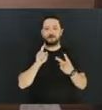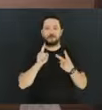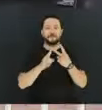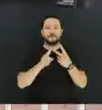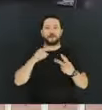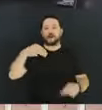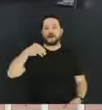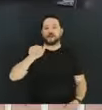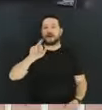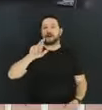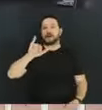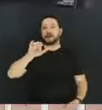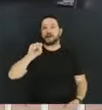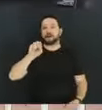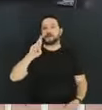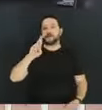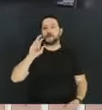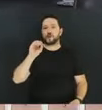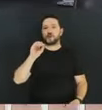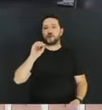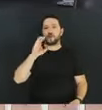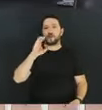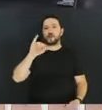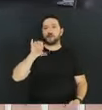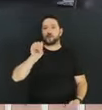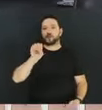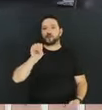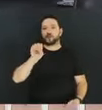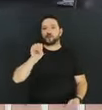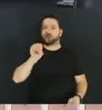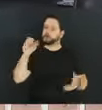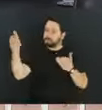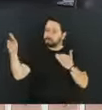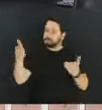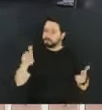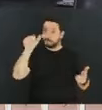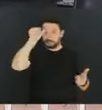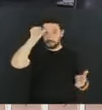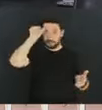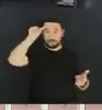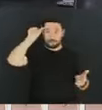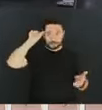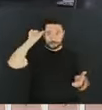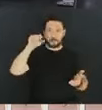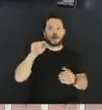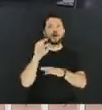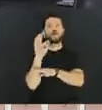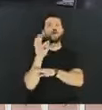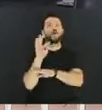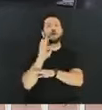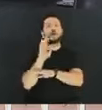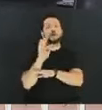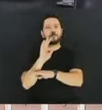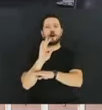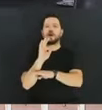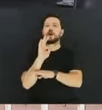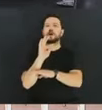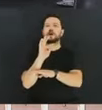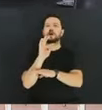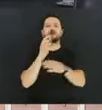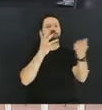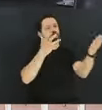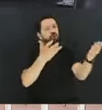Pessoa Idosa, e convido o vereador Serginho do Posto para fazer a saudação oficial em nome desta casa